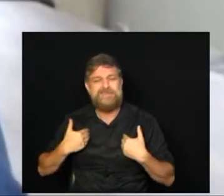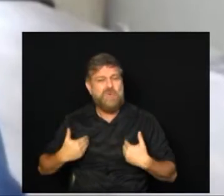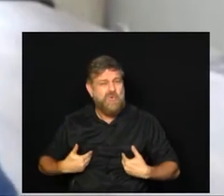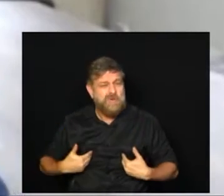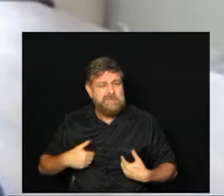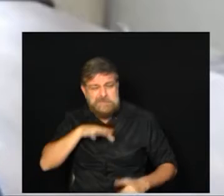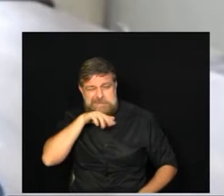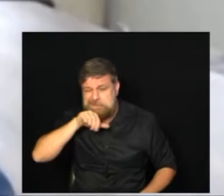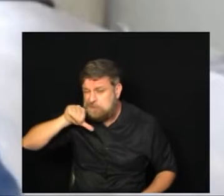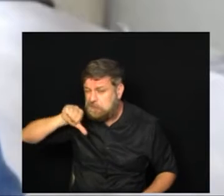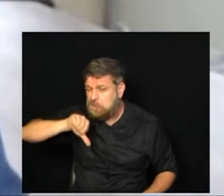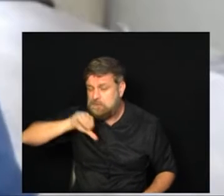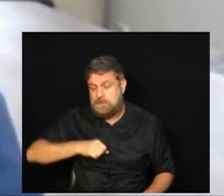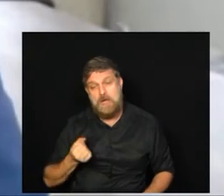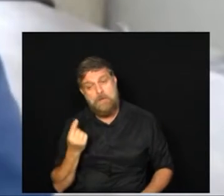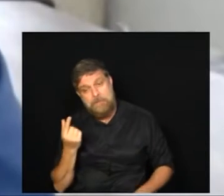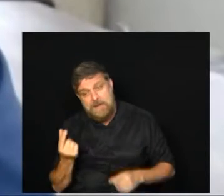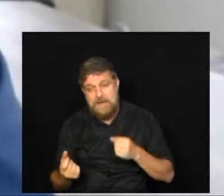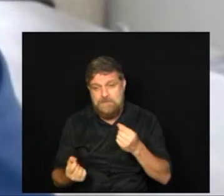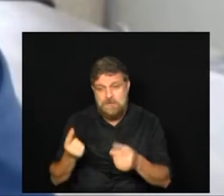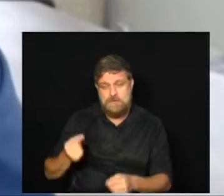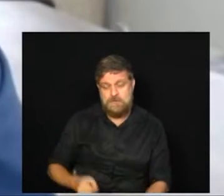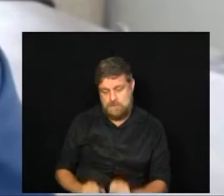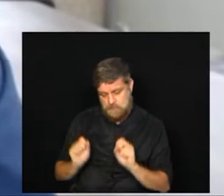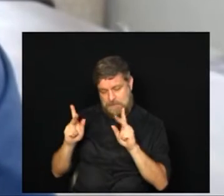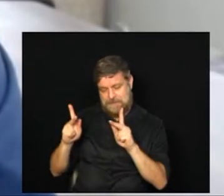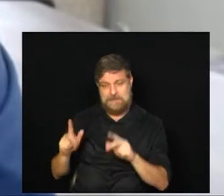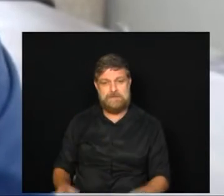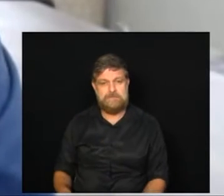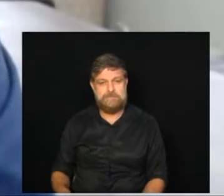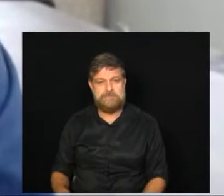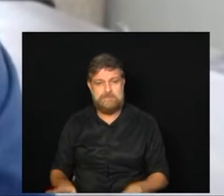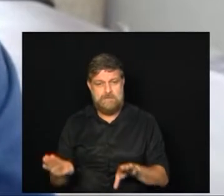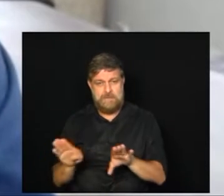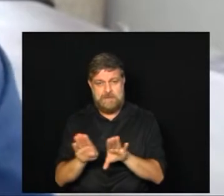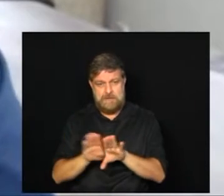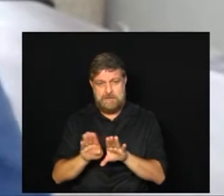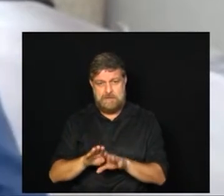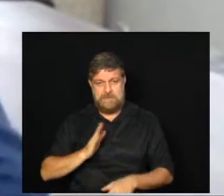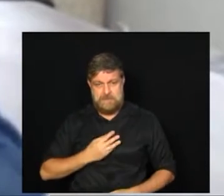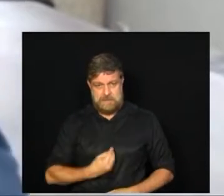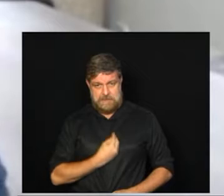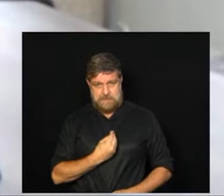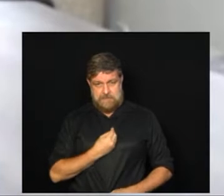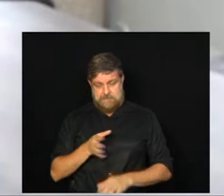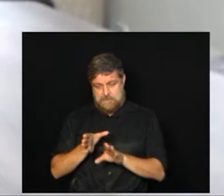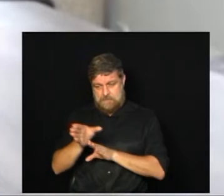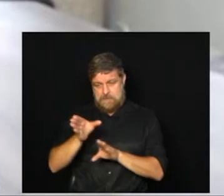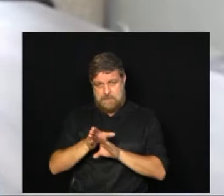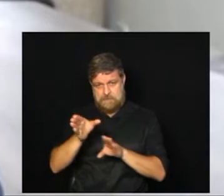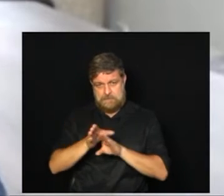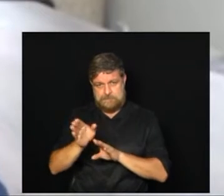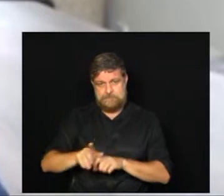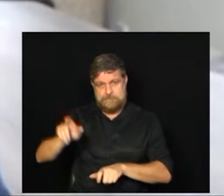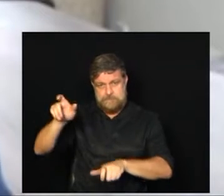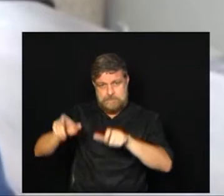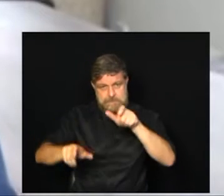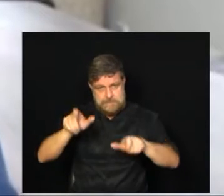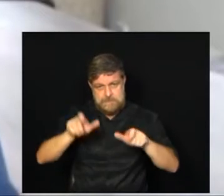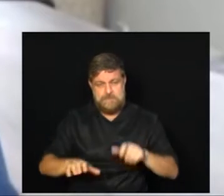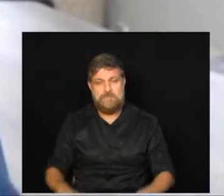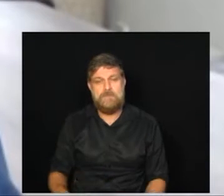né? Uma vez ou outra até faz sentido. Uma outra coisa que eu implemento na minha vida e recomendo, né, para quem